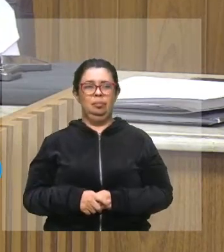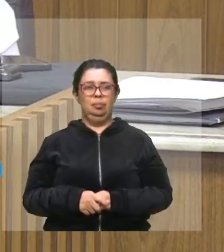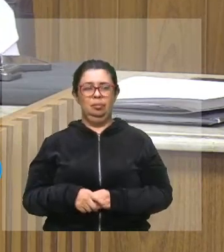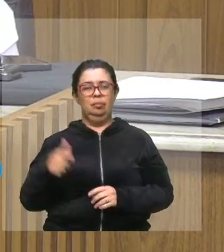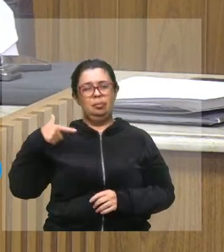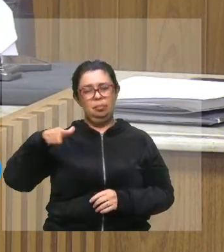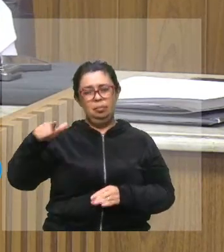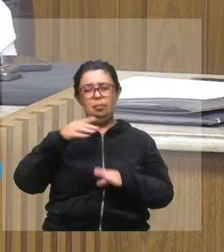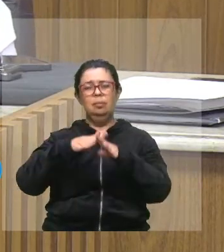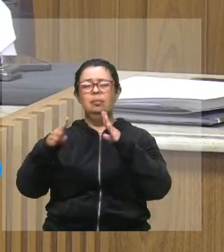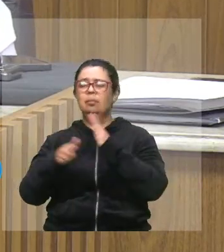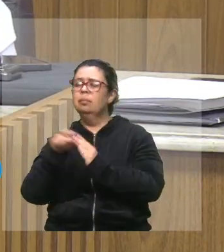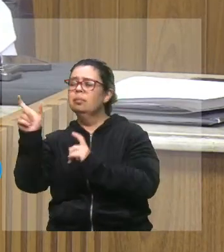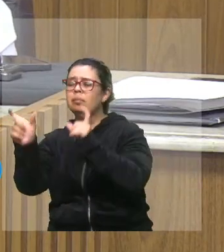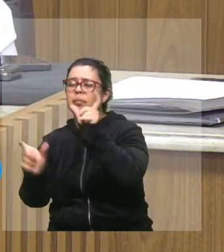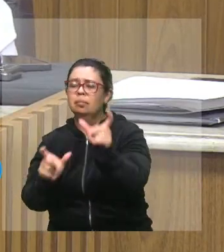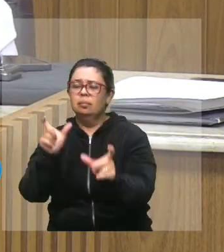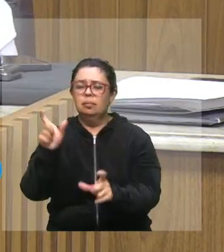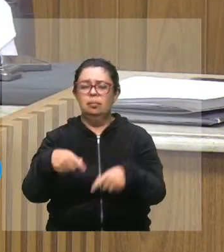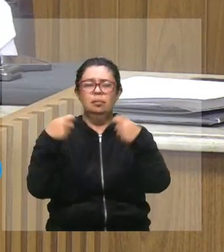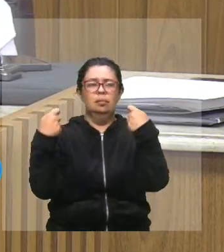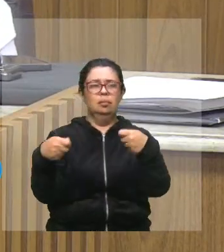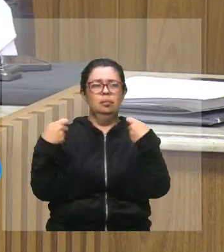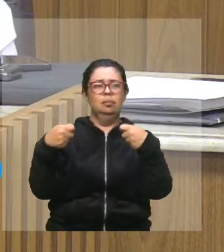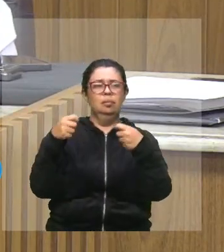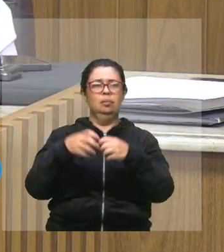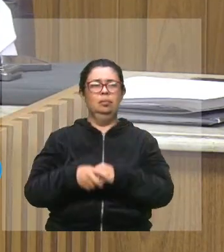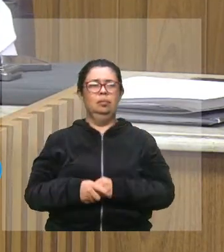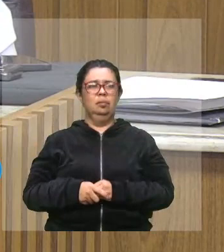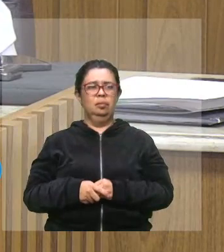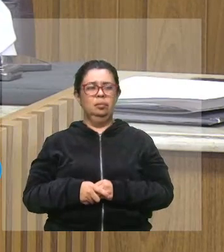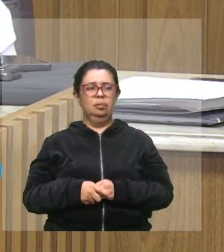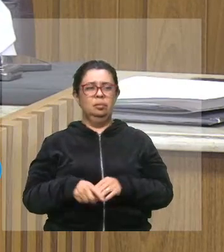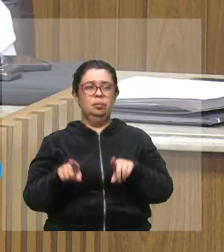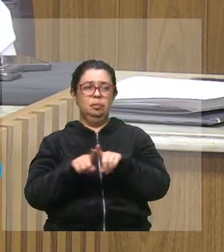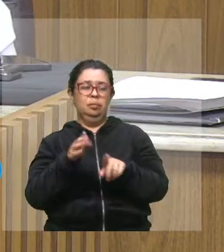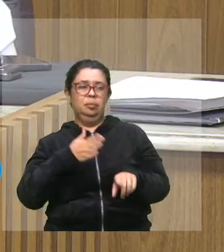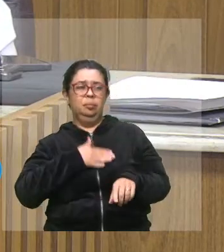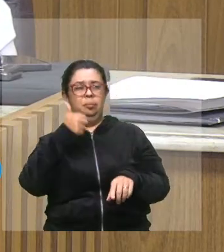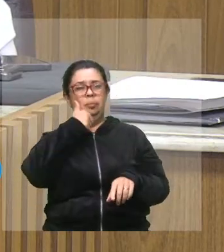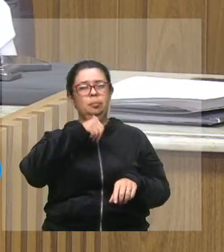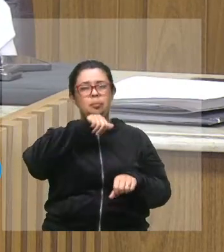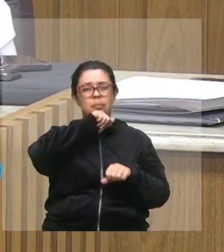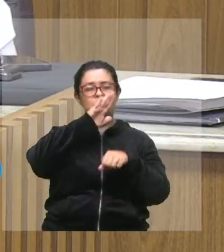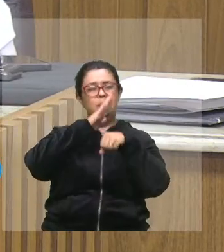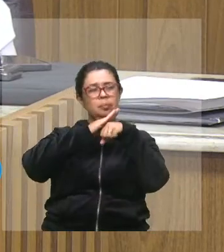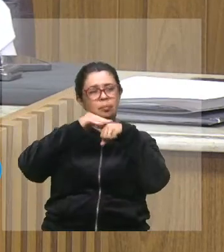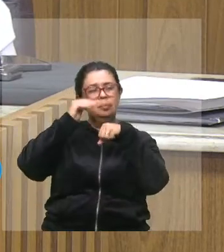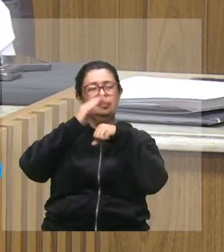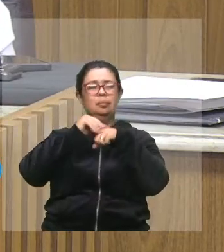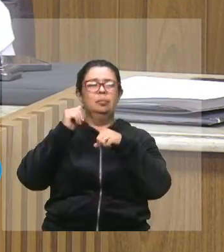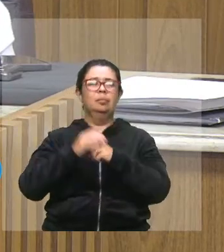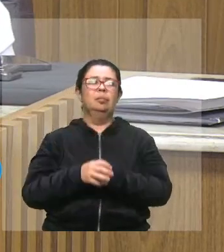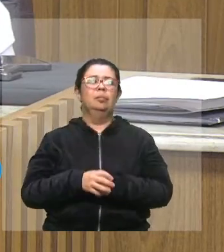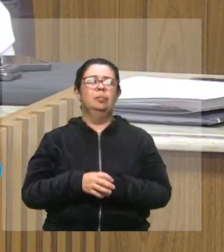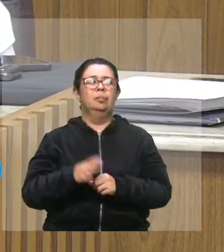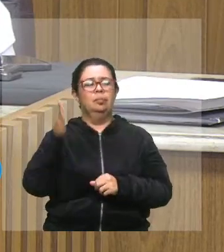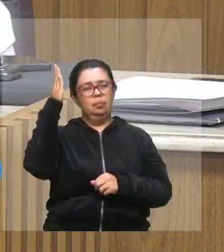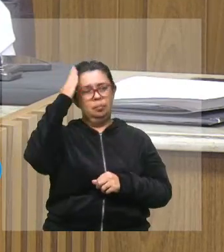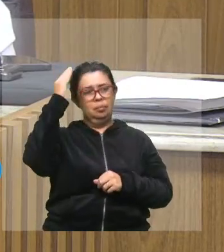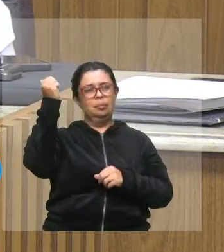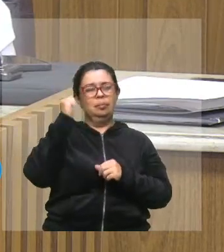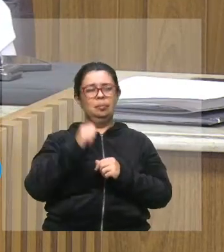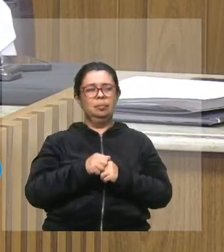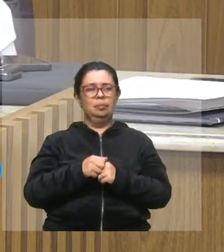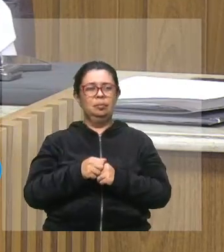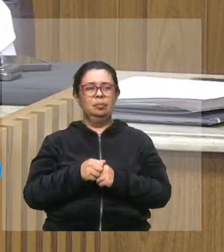todos, todos aqueles pacientes, inclusive a minha mãe, com todo carinho, sabia,